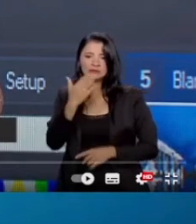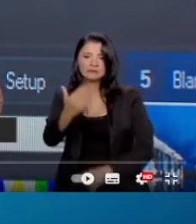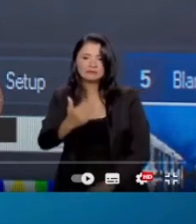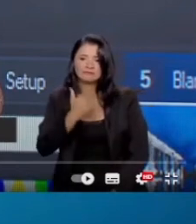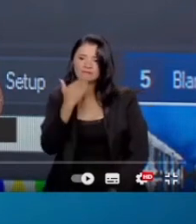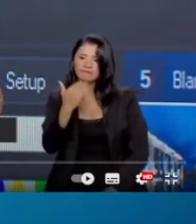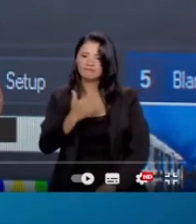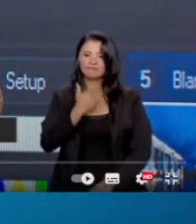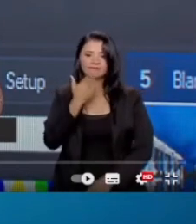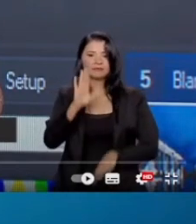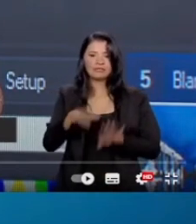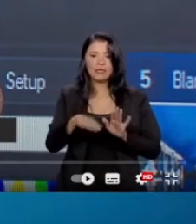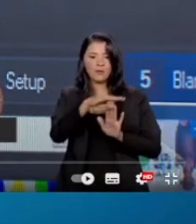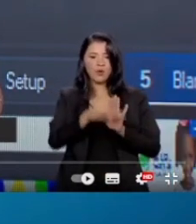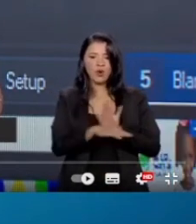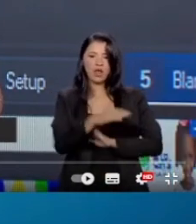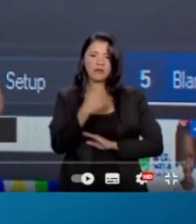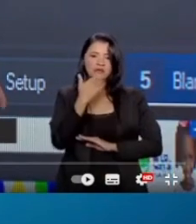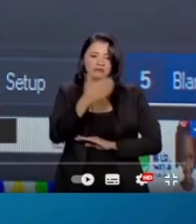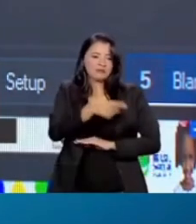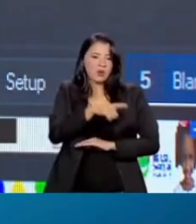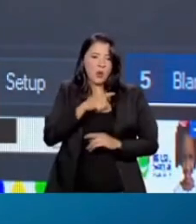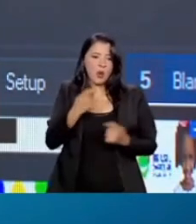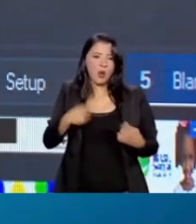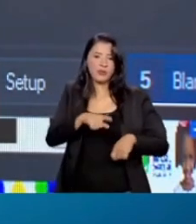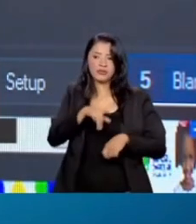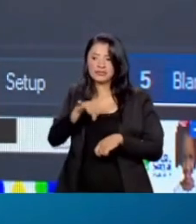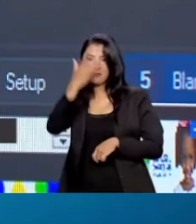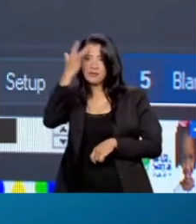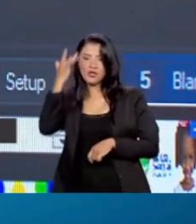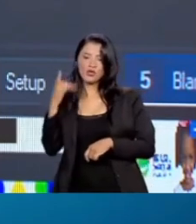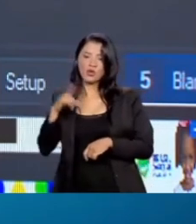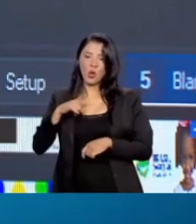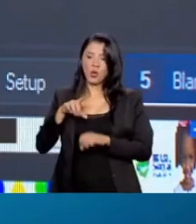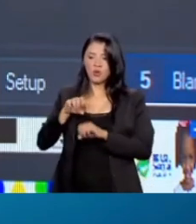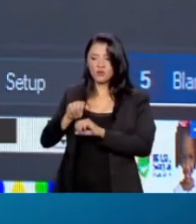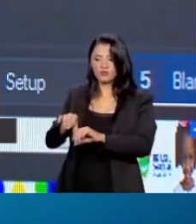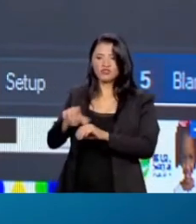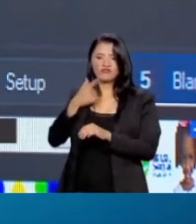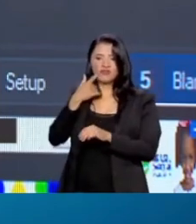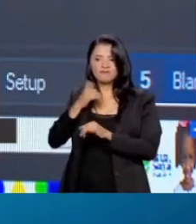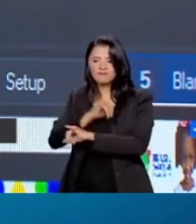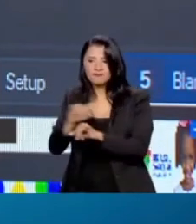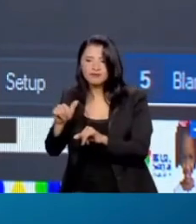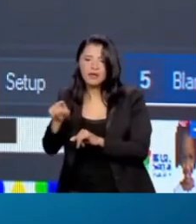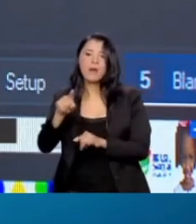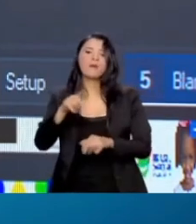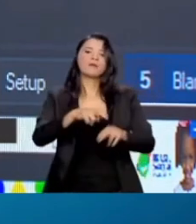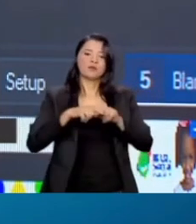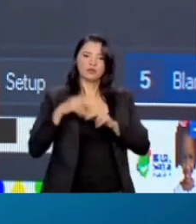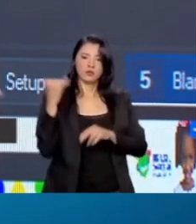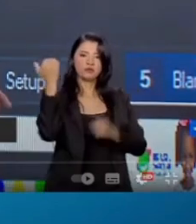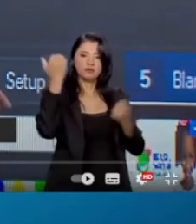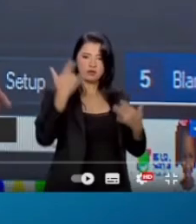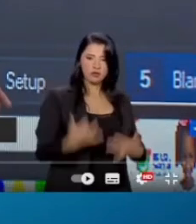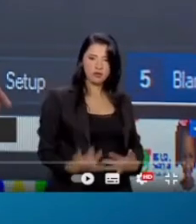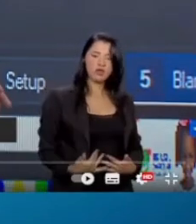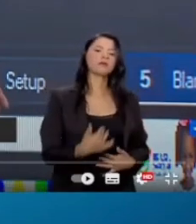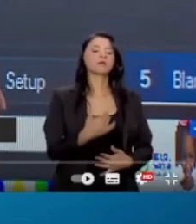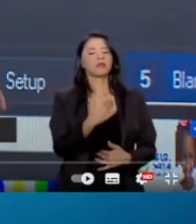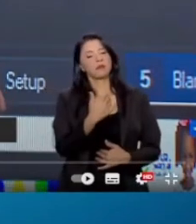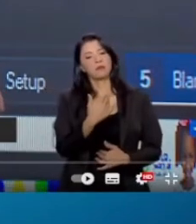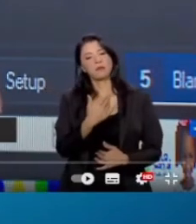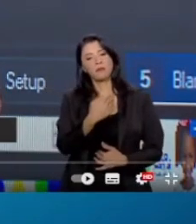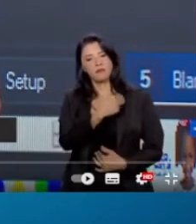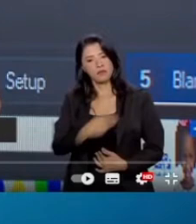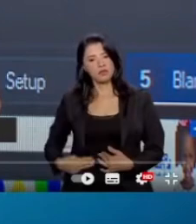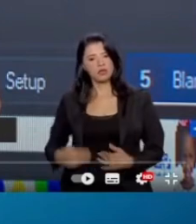O programa, muitas vezes, não vale a pena. Se pessoa não estiver educada, é por isso que eu disse para a ministra Nívia que eu